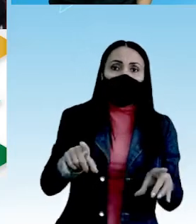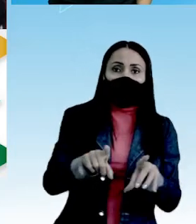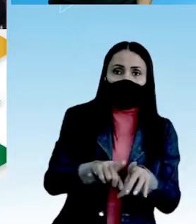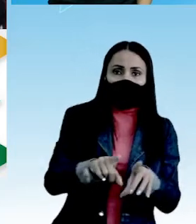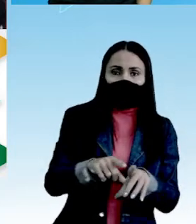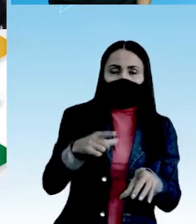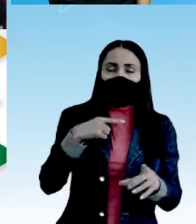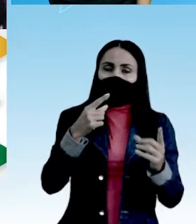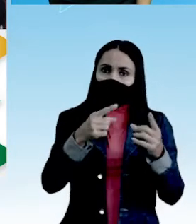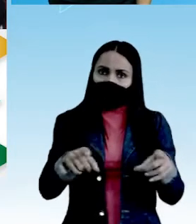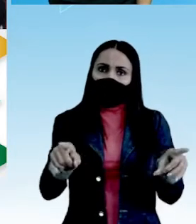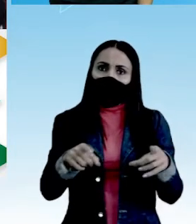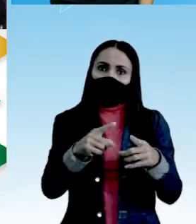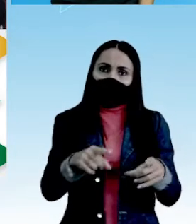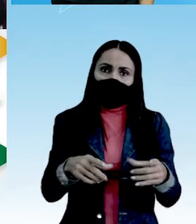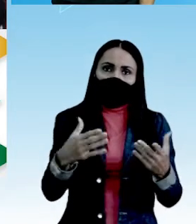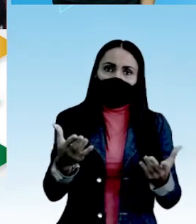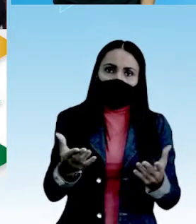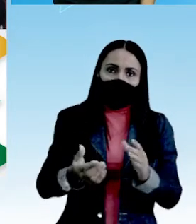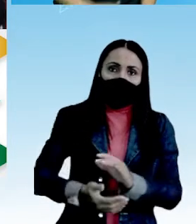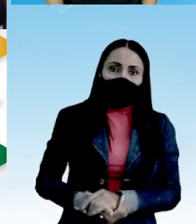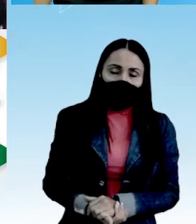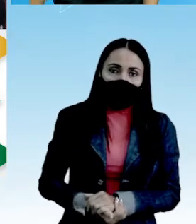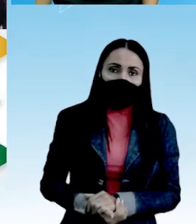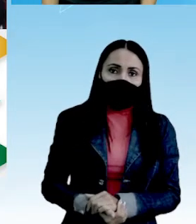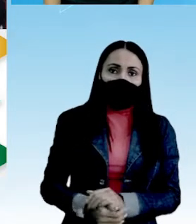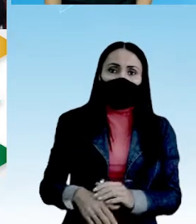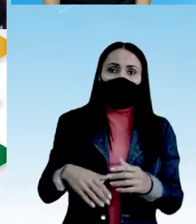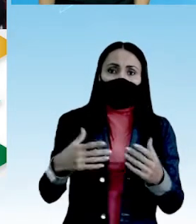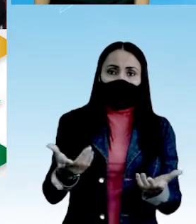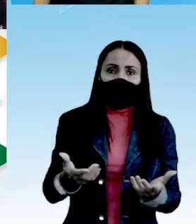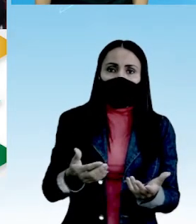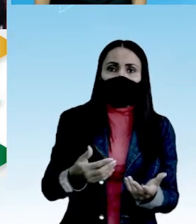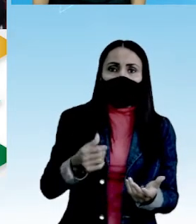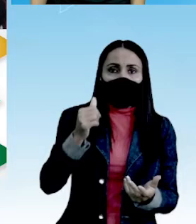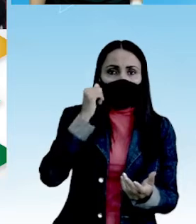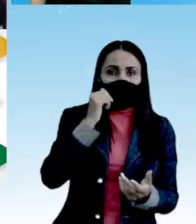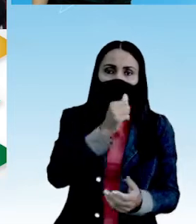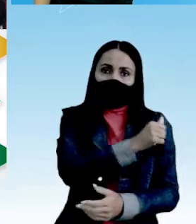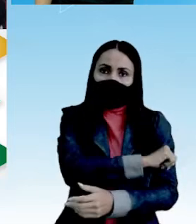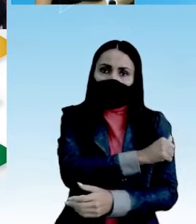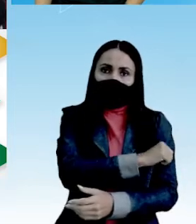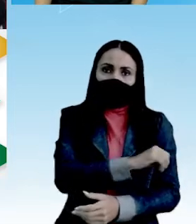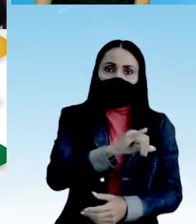uma música dela. Ela também nesse álbum faz uma versão de Garota de Ipanema, tá, minha gente? Em inglês, que ela canta.